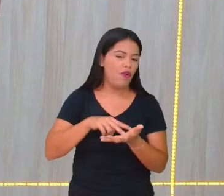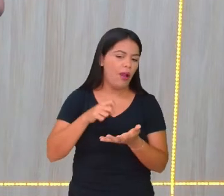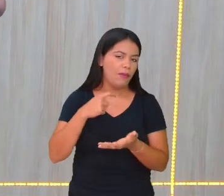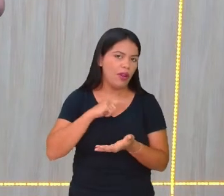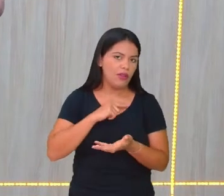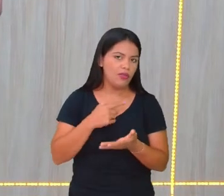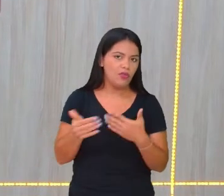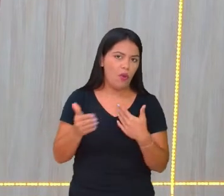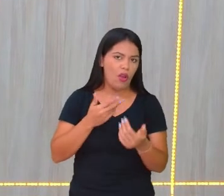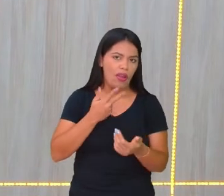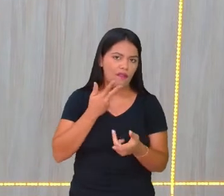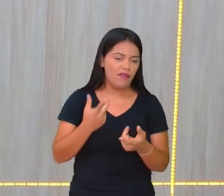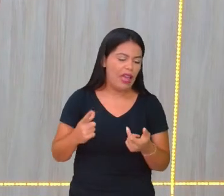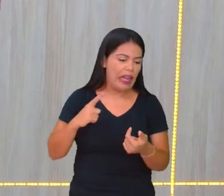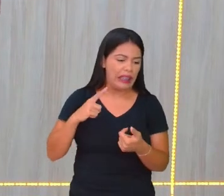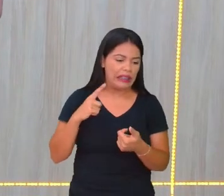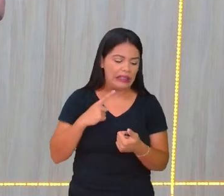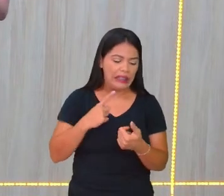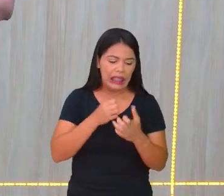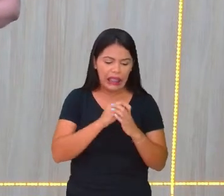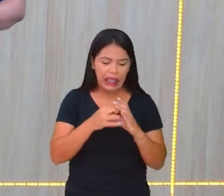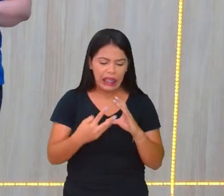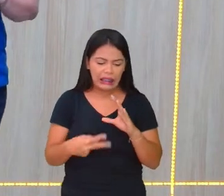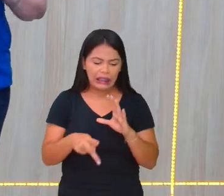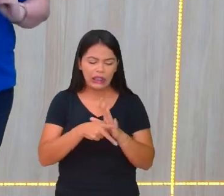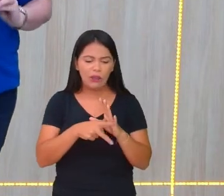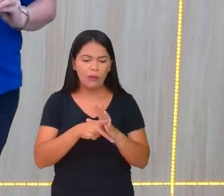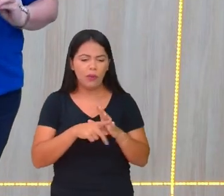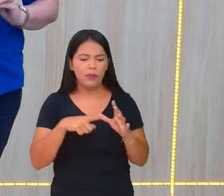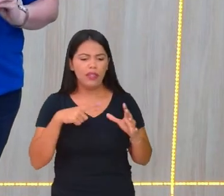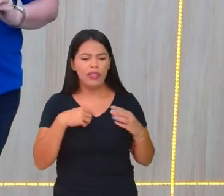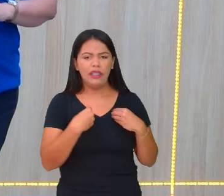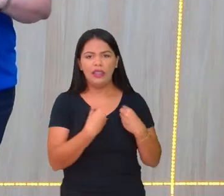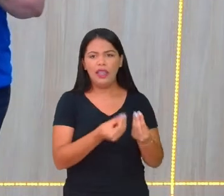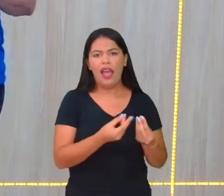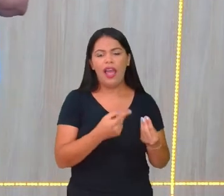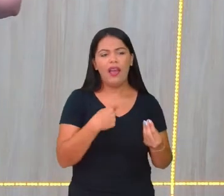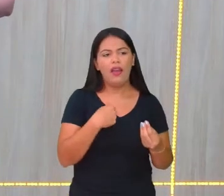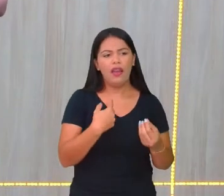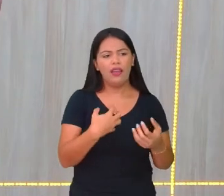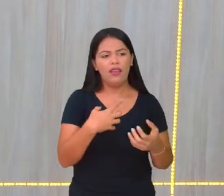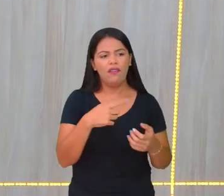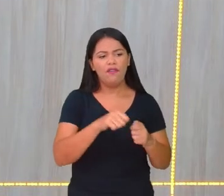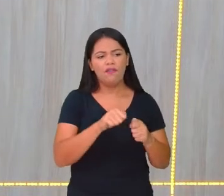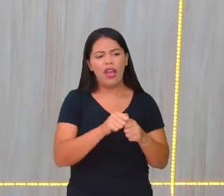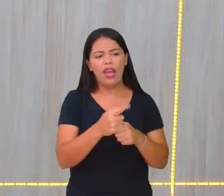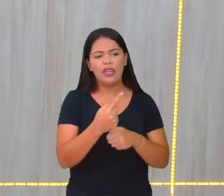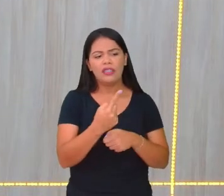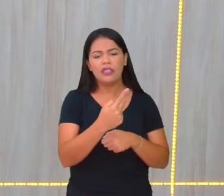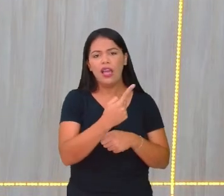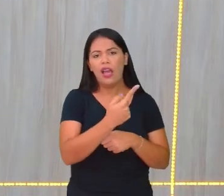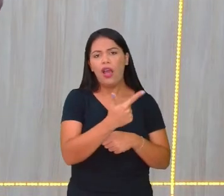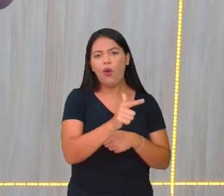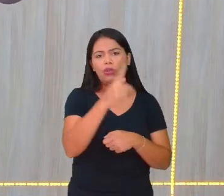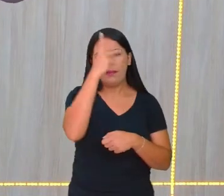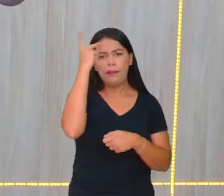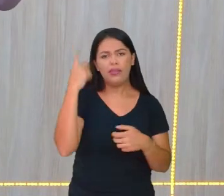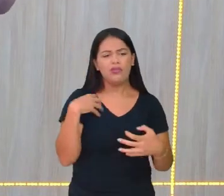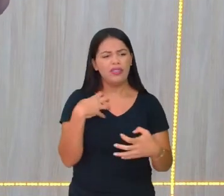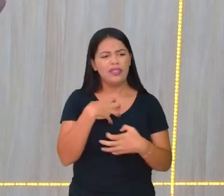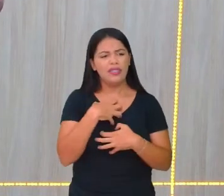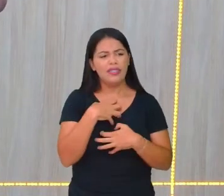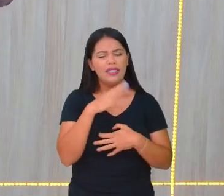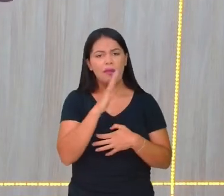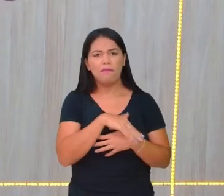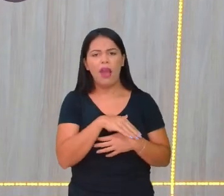qualquer fala que traz dor, sofrimento a outra pessoa. E a dor do outro, para a gente, às vezes, é só uma